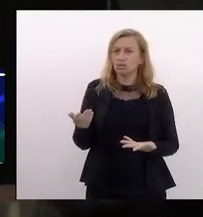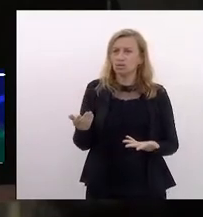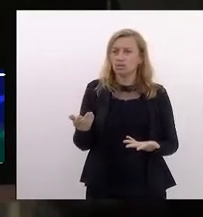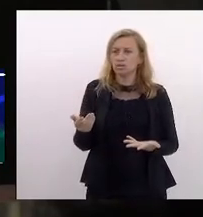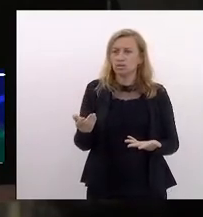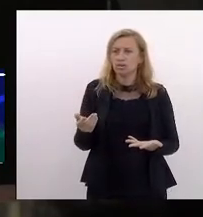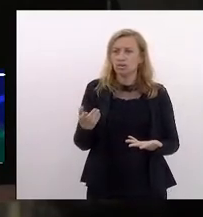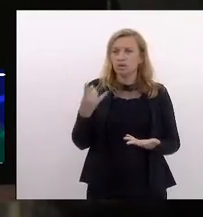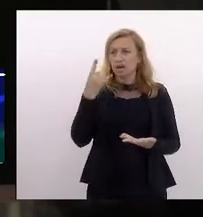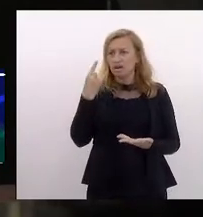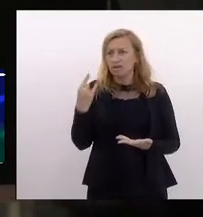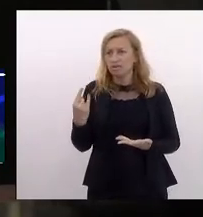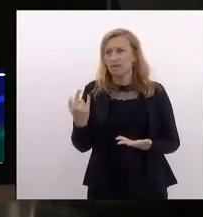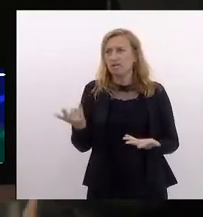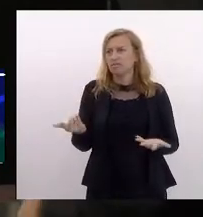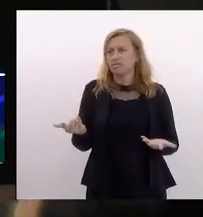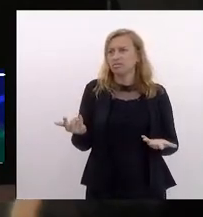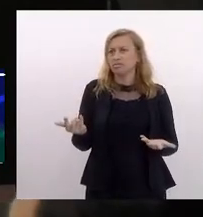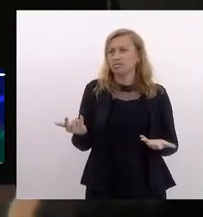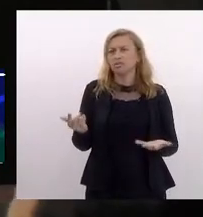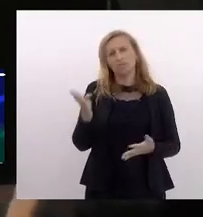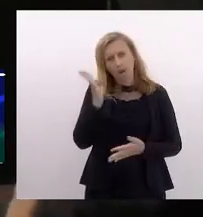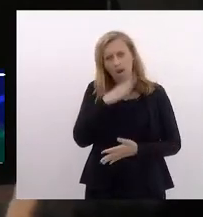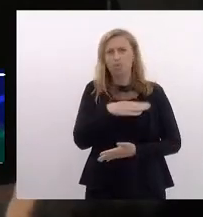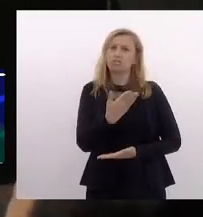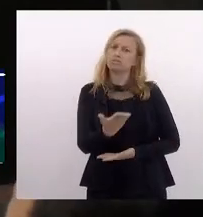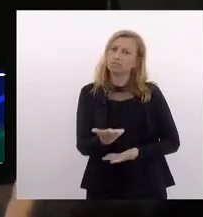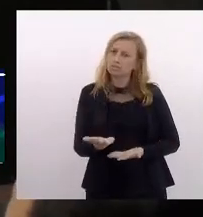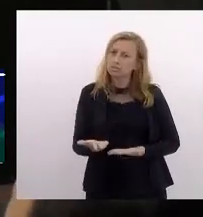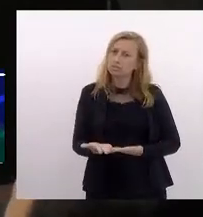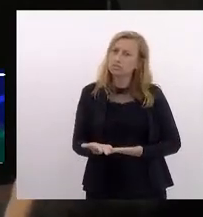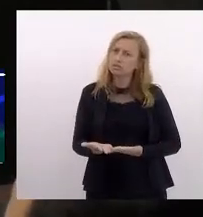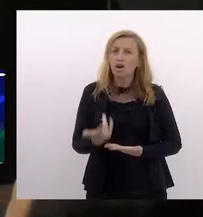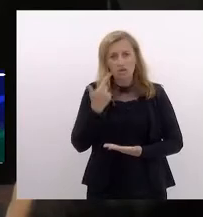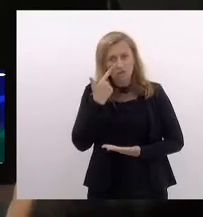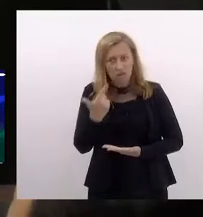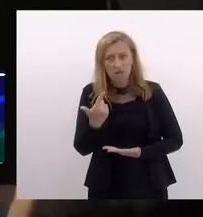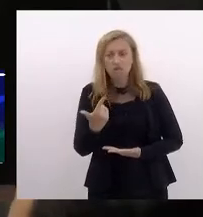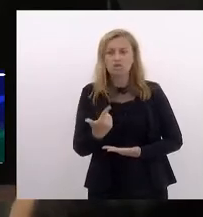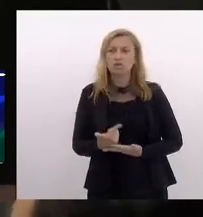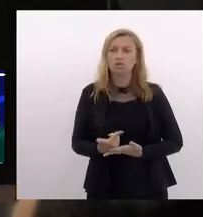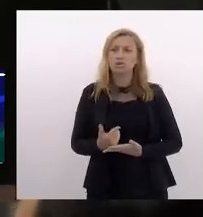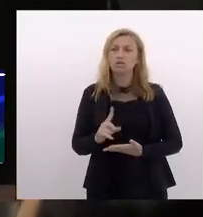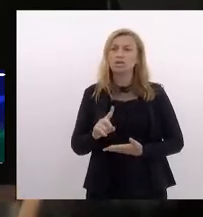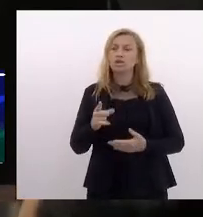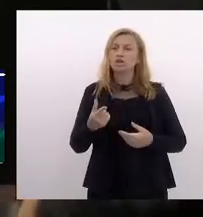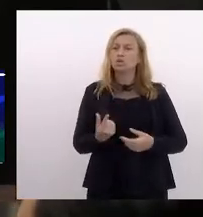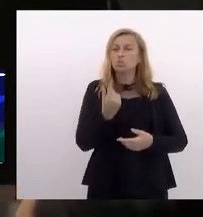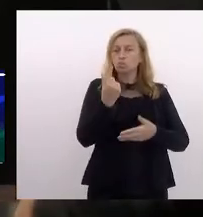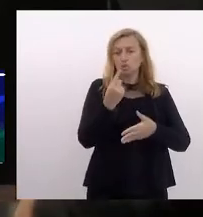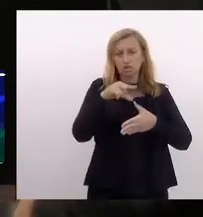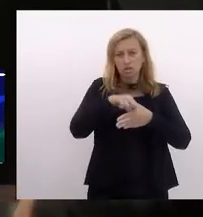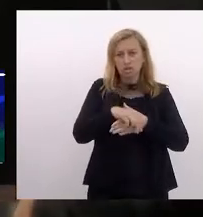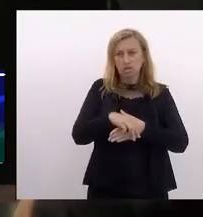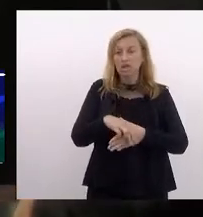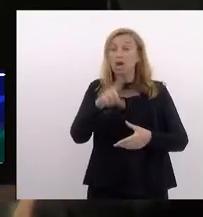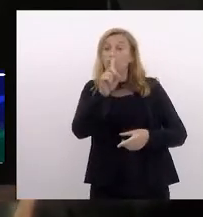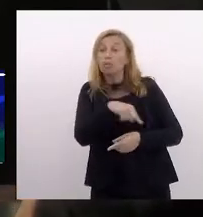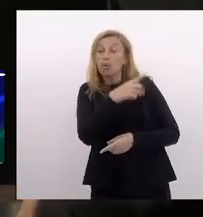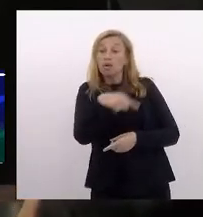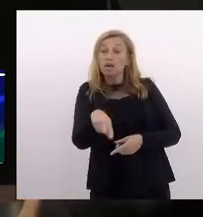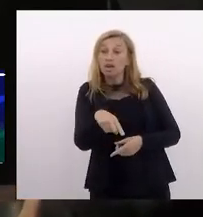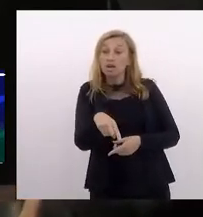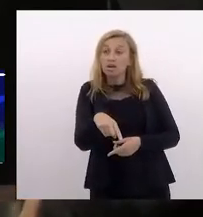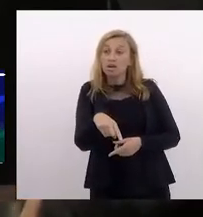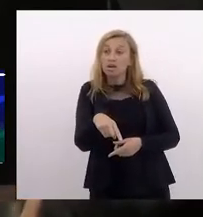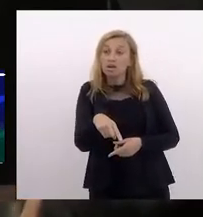de assédio religioso isso é maldade veja em um dos incisos proíbe